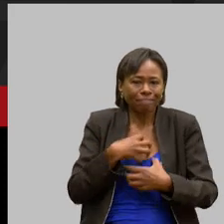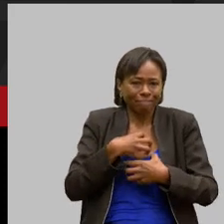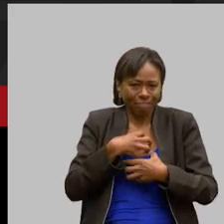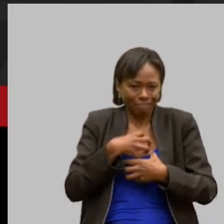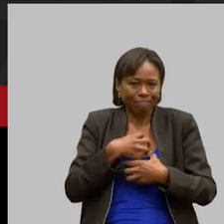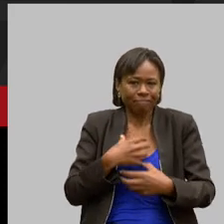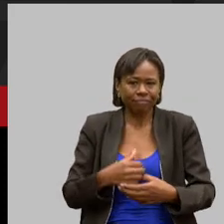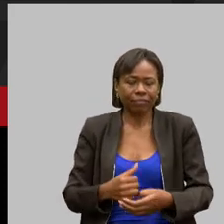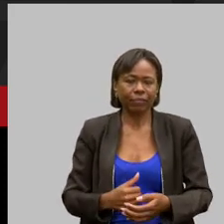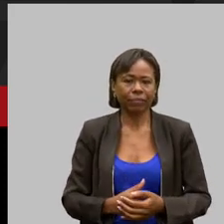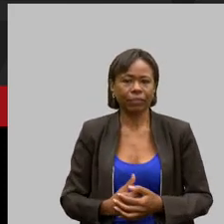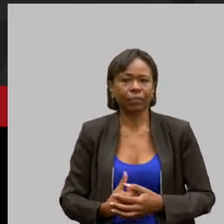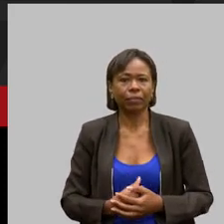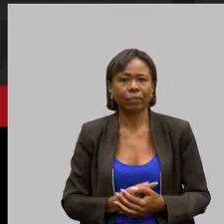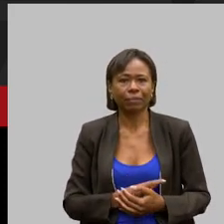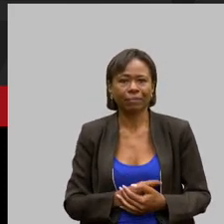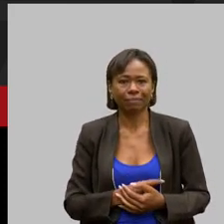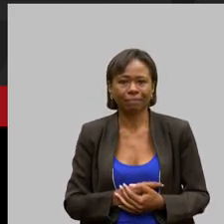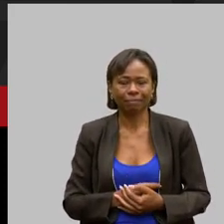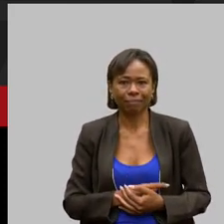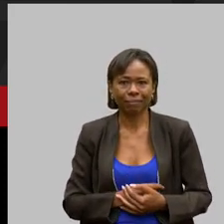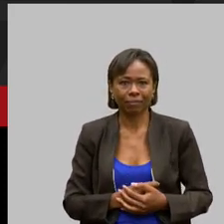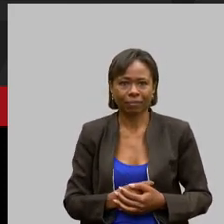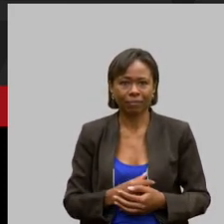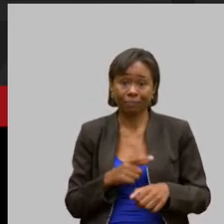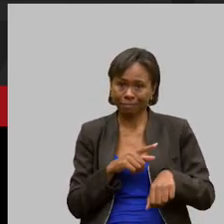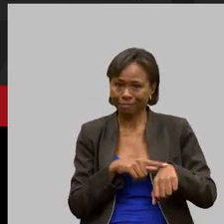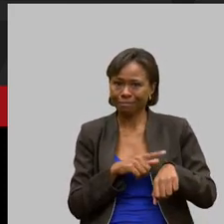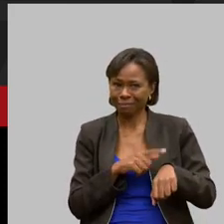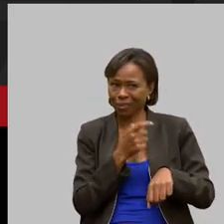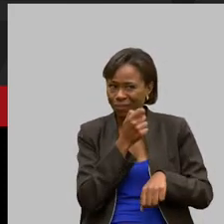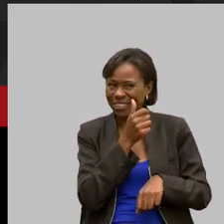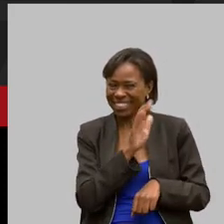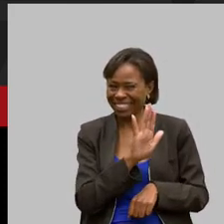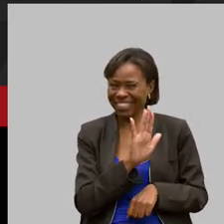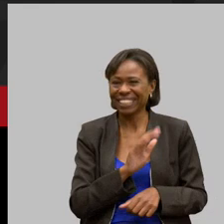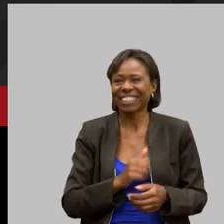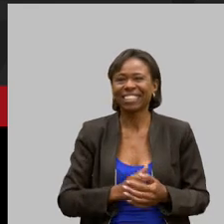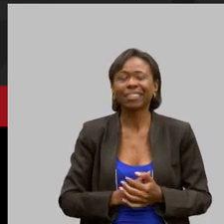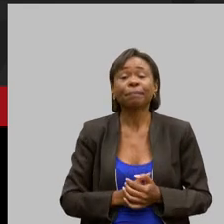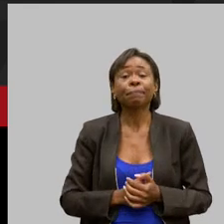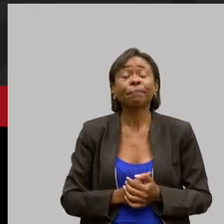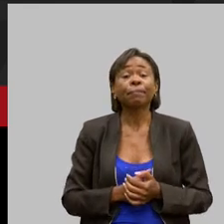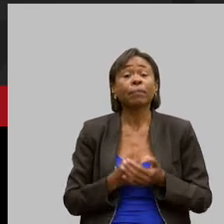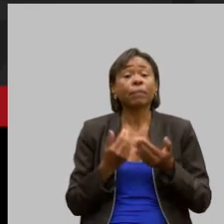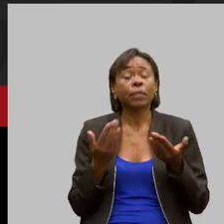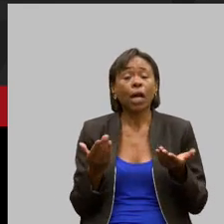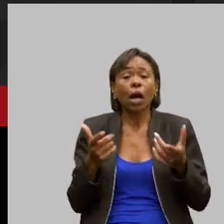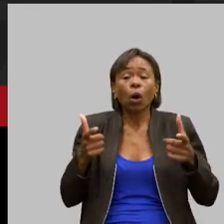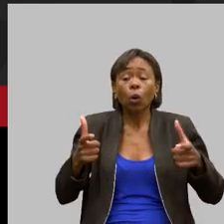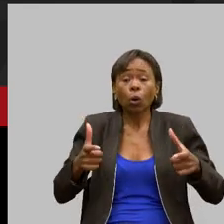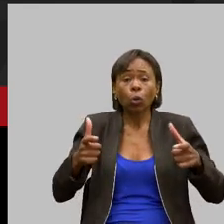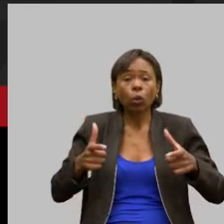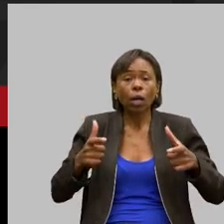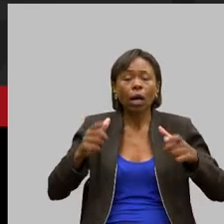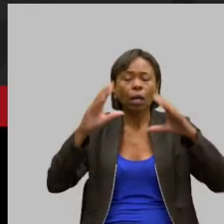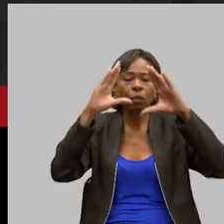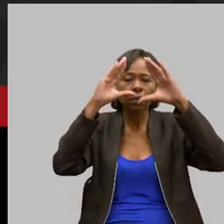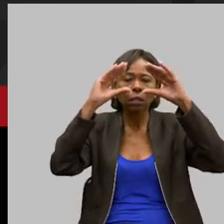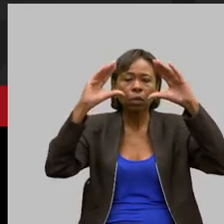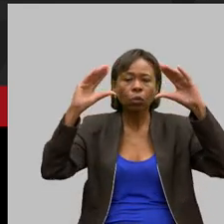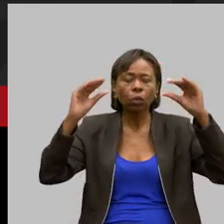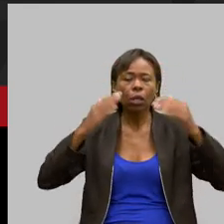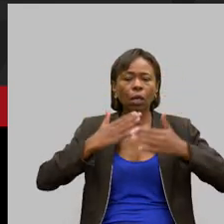né Eh já tô já não vou demorar não eh então um ambiente tranquilo calmo silencioso é de